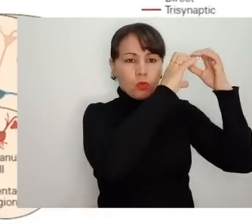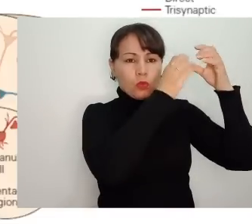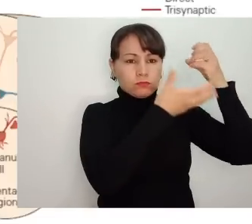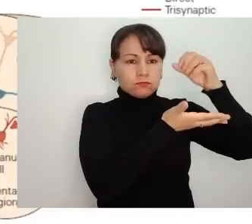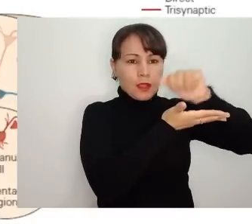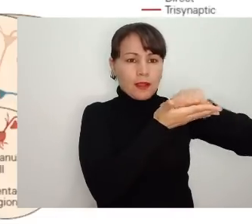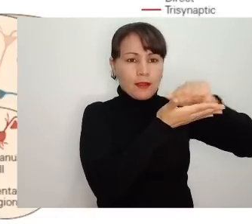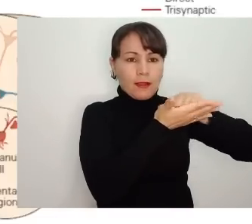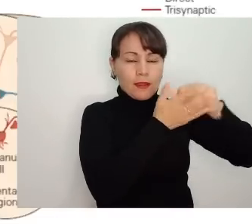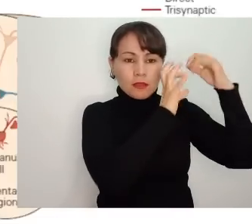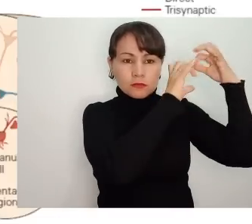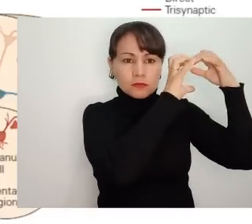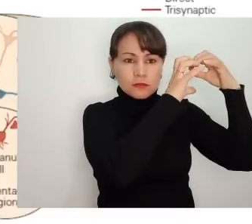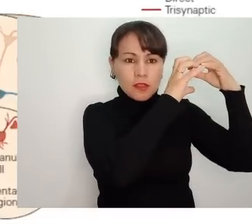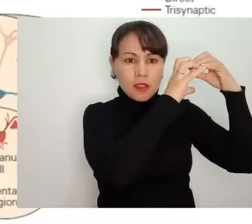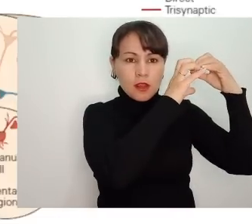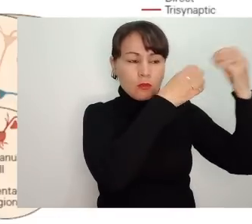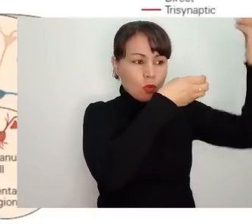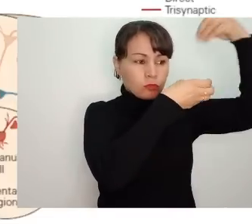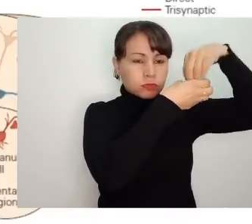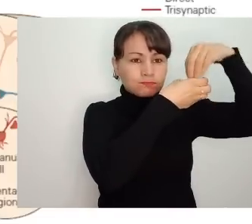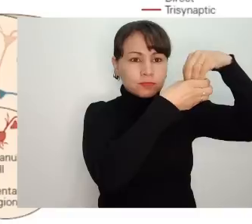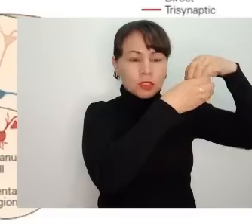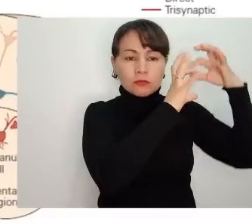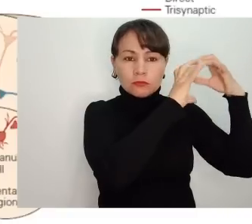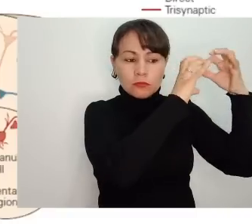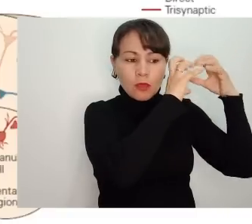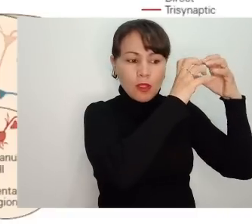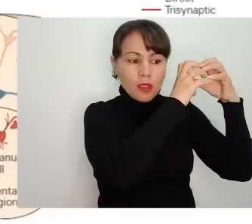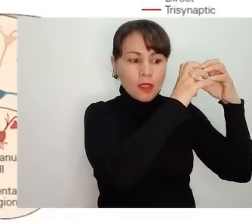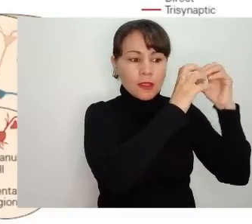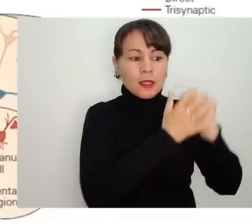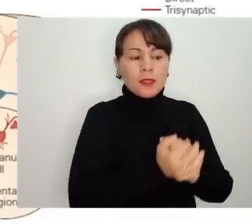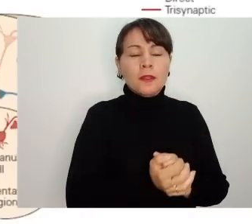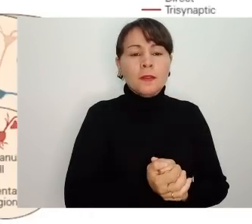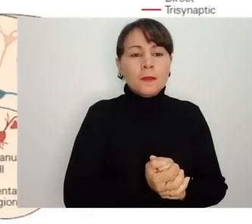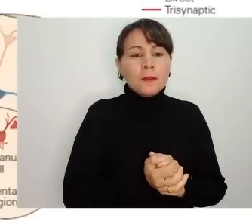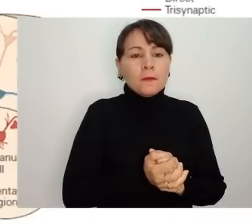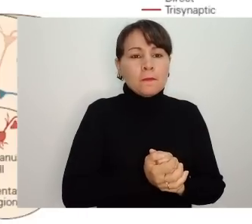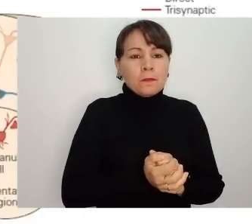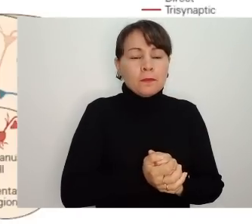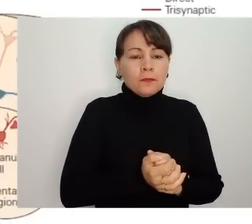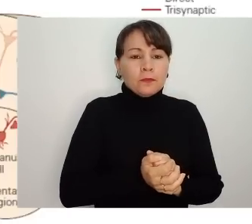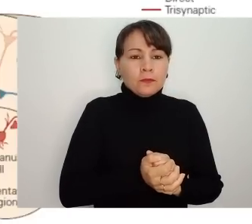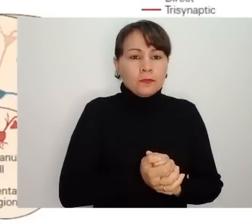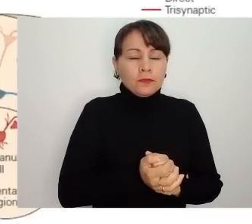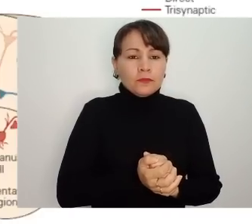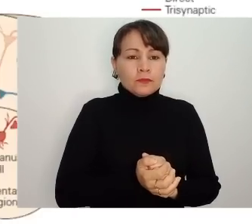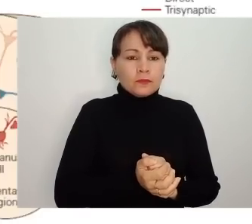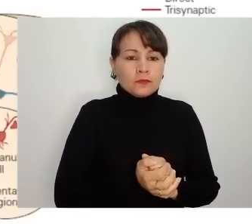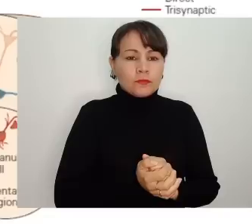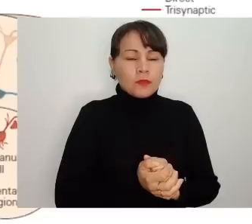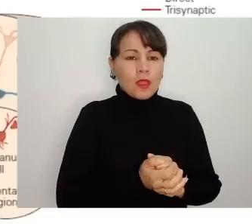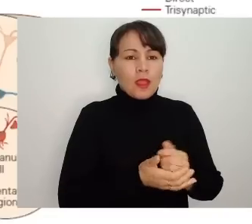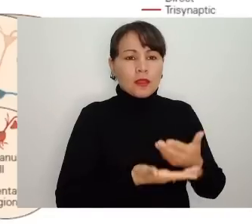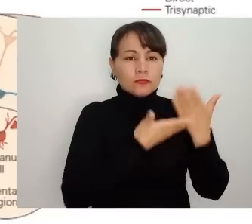lóbulo temporal, e na parte interna do lóbulo temporal, aqui, e